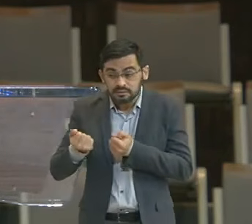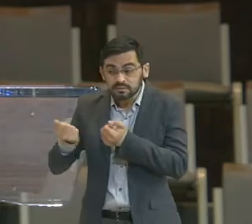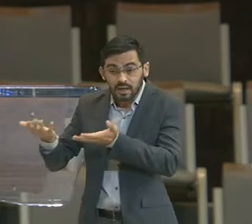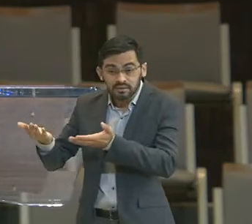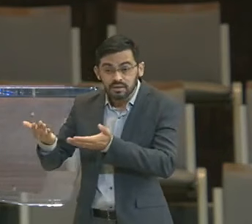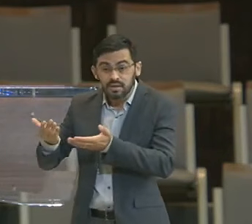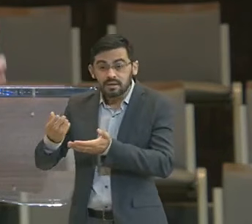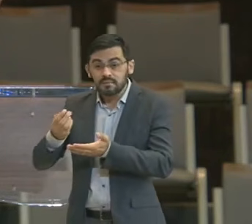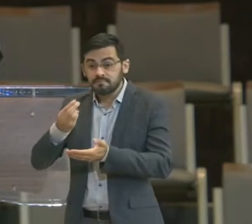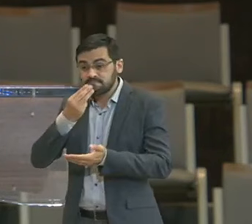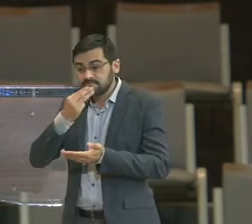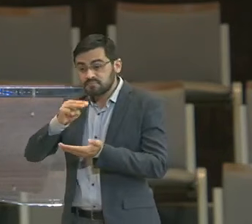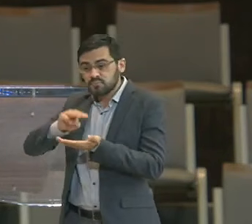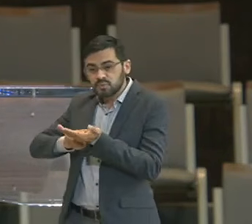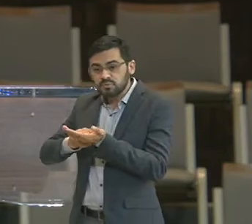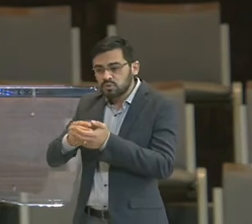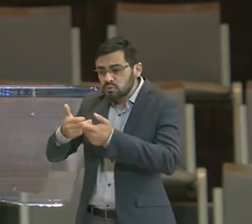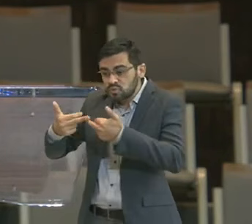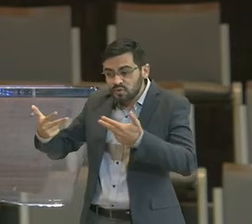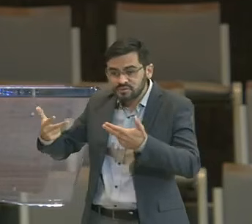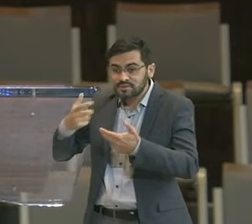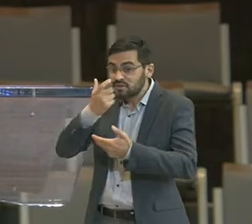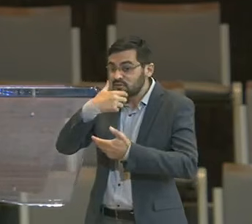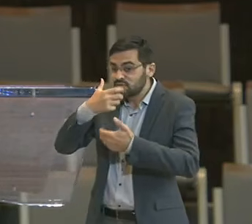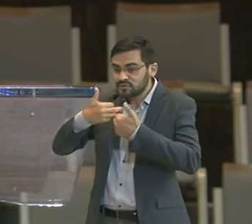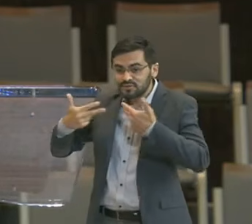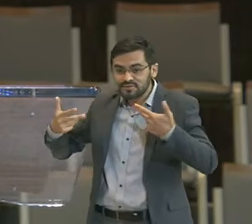pelo correio, cerejas.